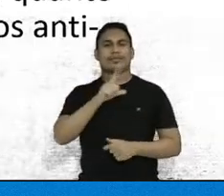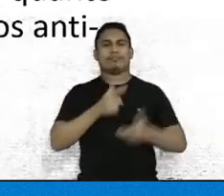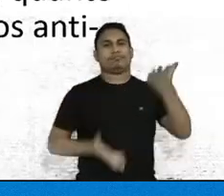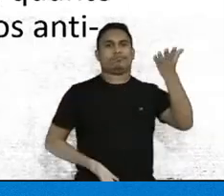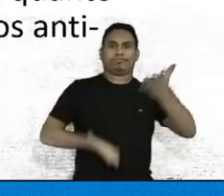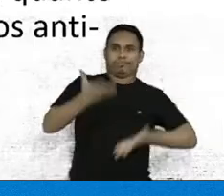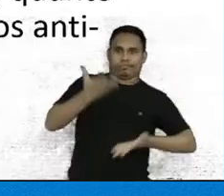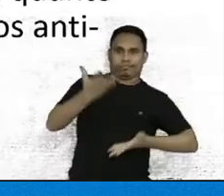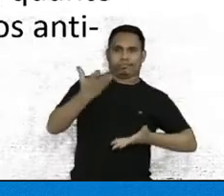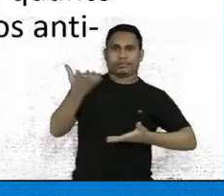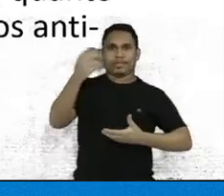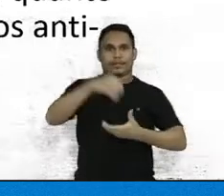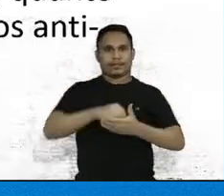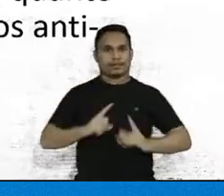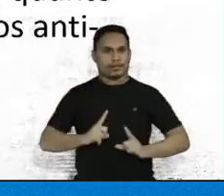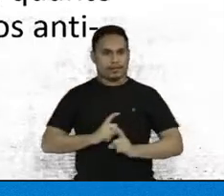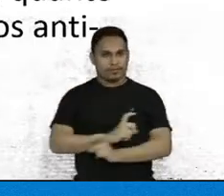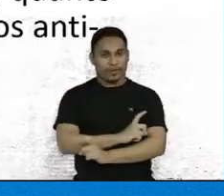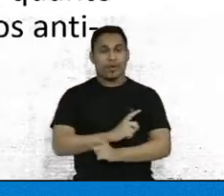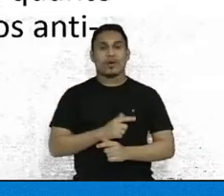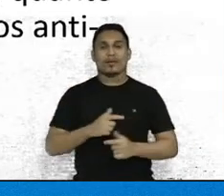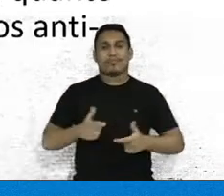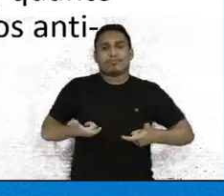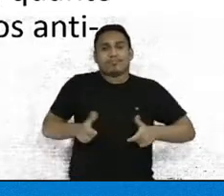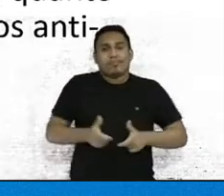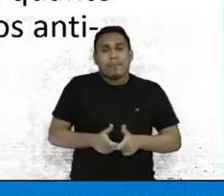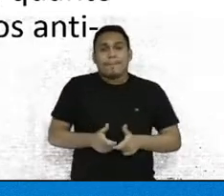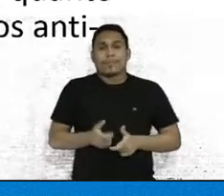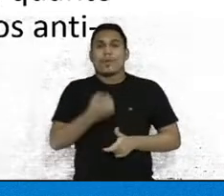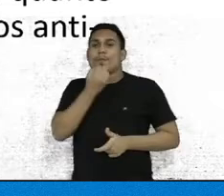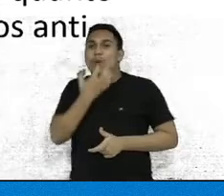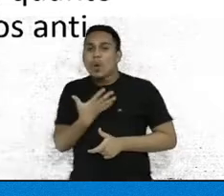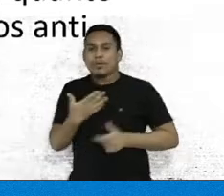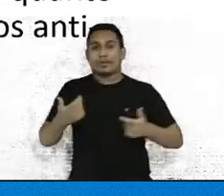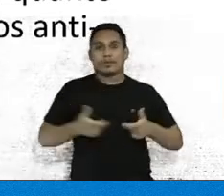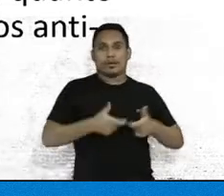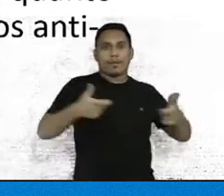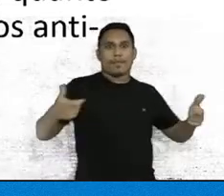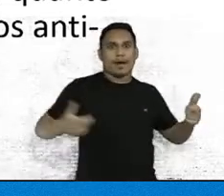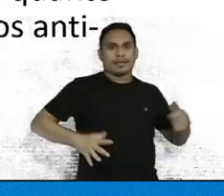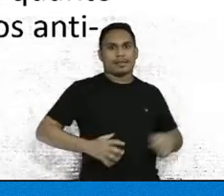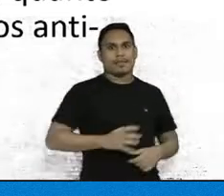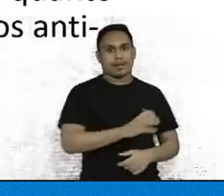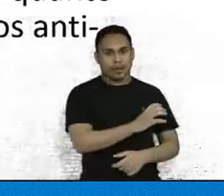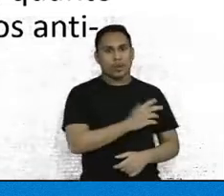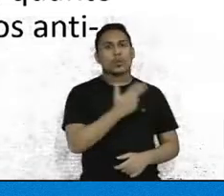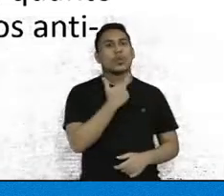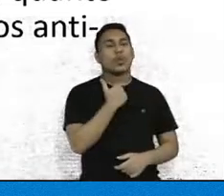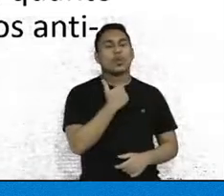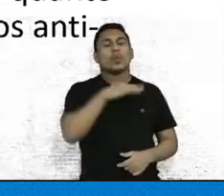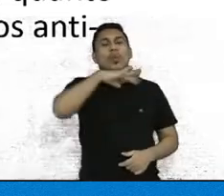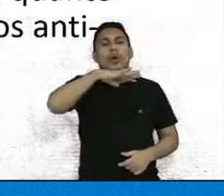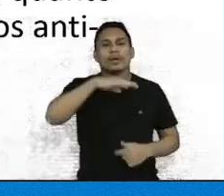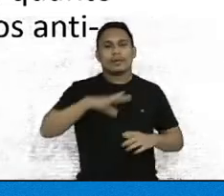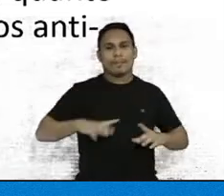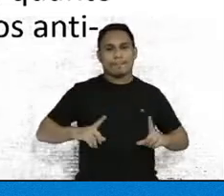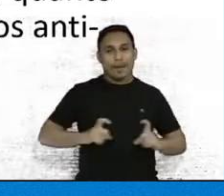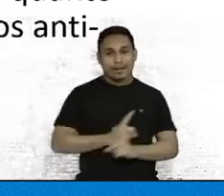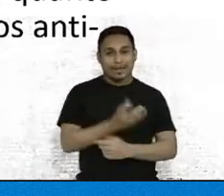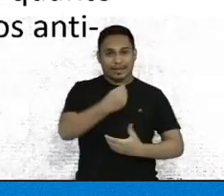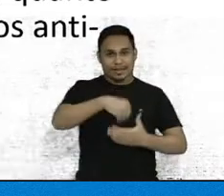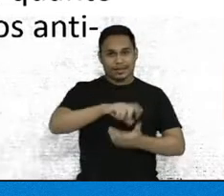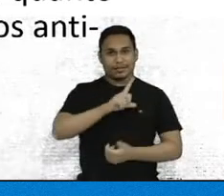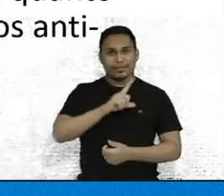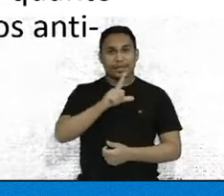menos das bactérias boas, mais das bactérias ruins. E se a gente, muitas vezes, trata a saúde